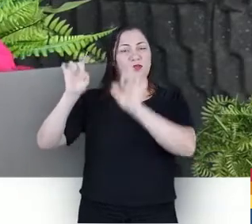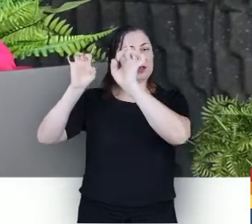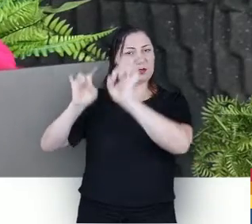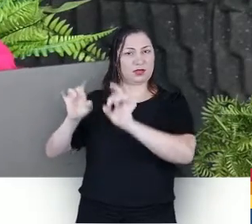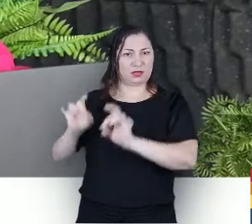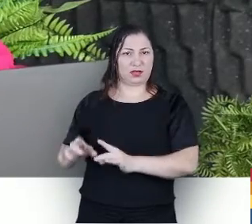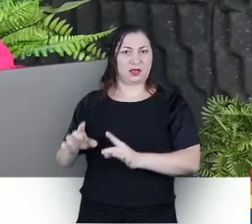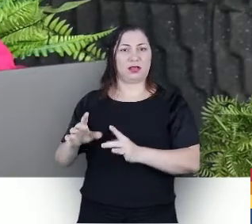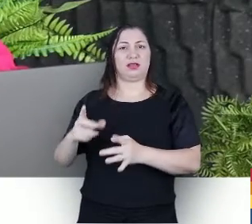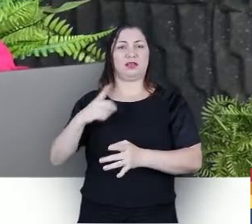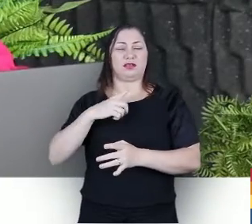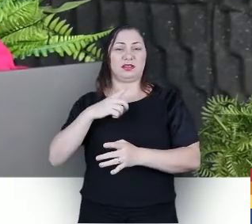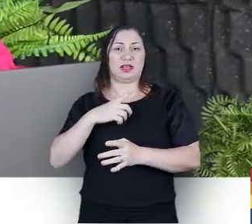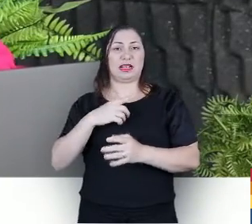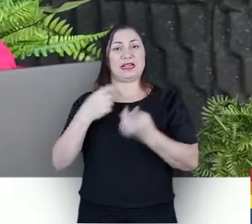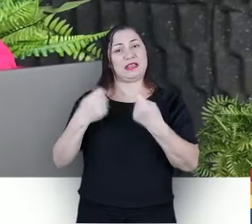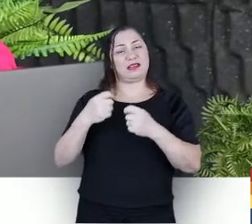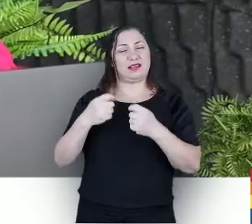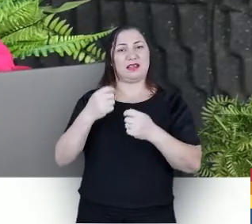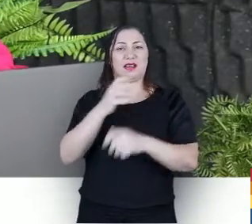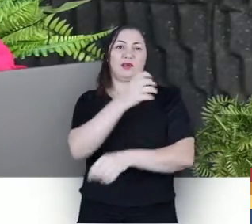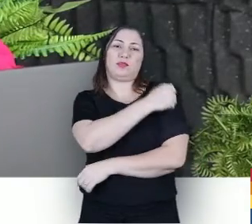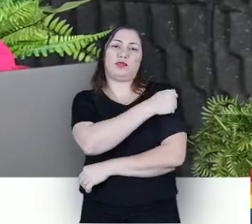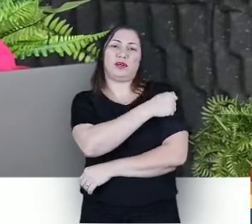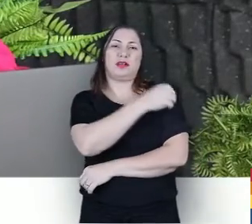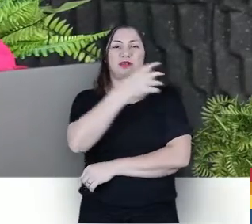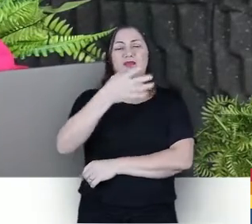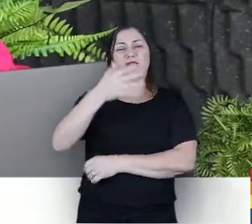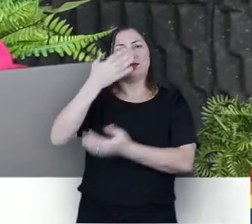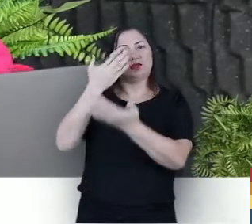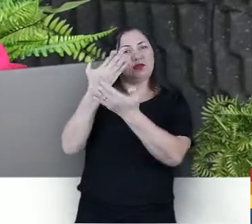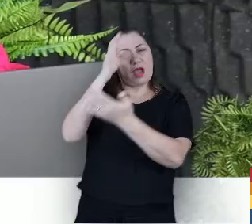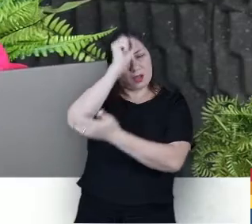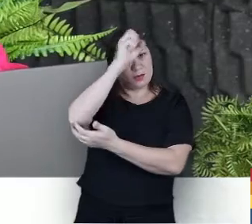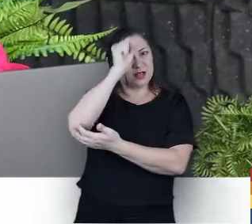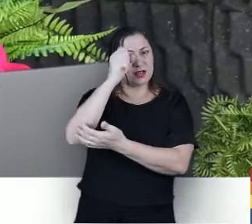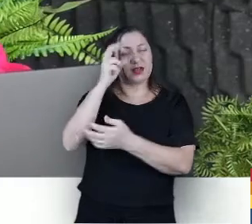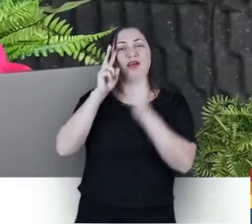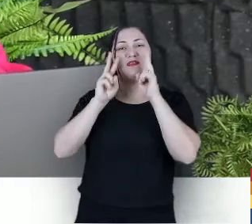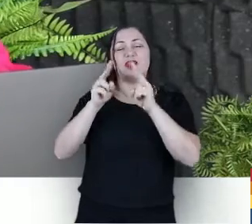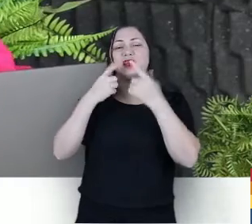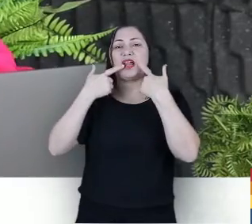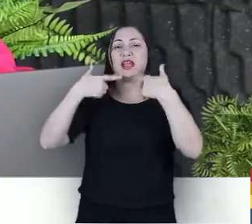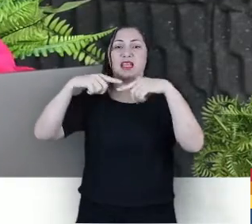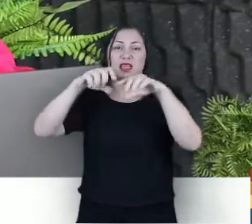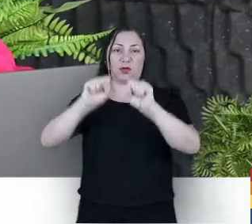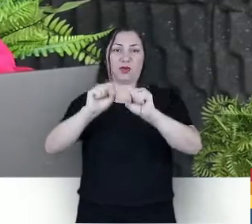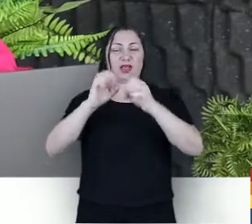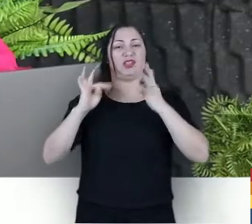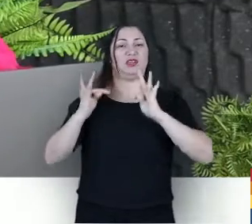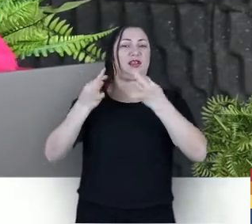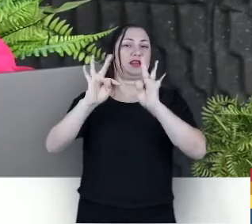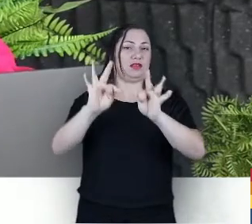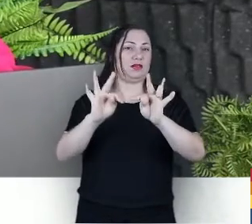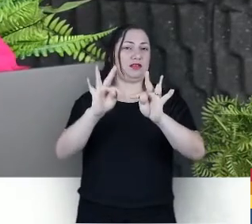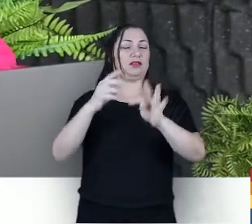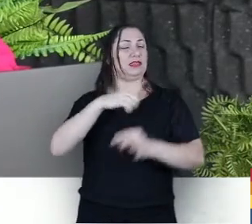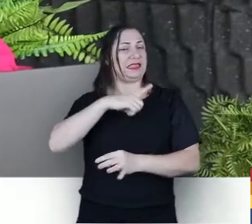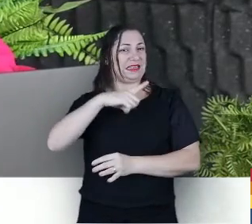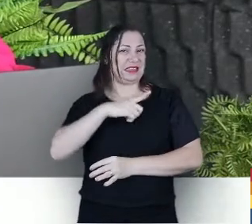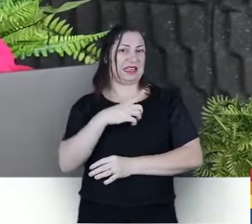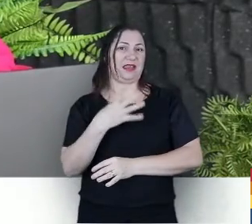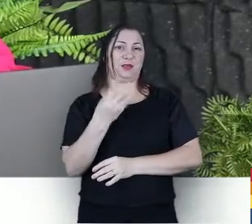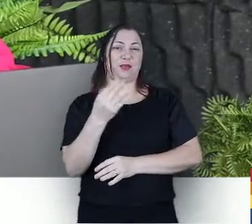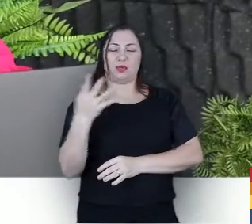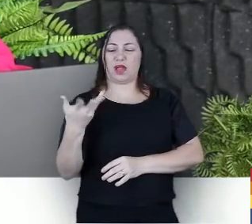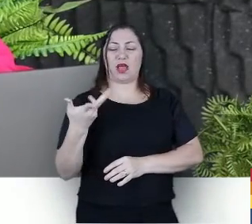a gente sabe, né, que na formação geral básica a importância do professor especialista verificar o que é necessário para que o